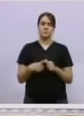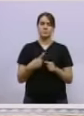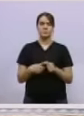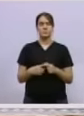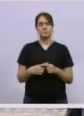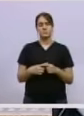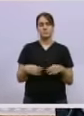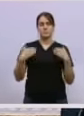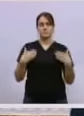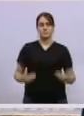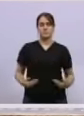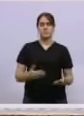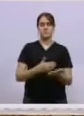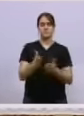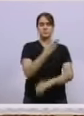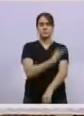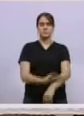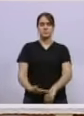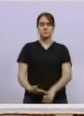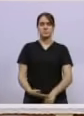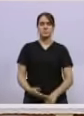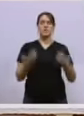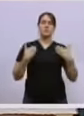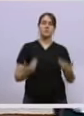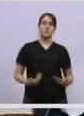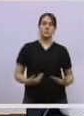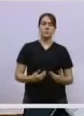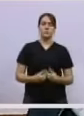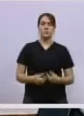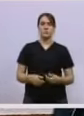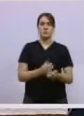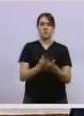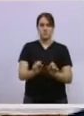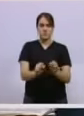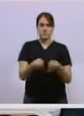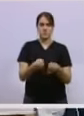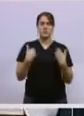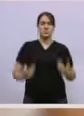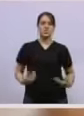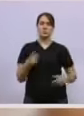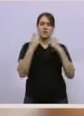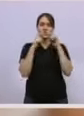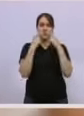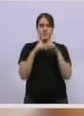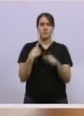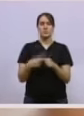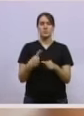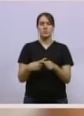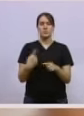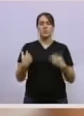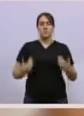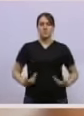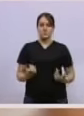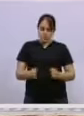sofrer. Ele não reclama: oh, lá vem mais peso. Não, ele fica satisfeito, porque ele quer ser estimulado. Ele